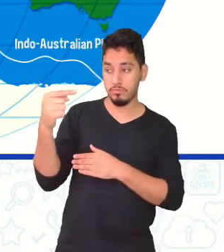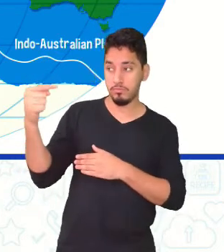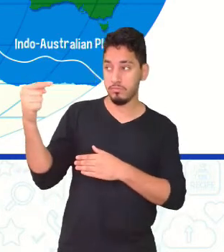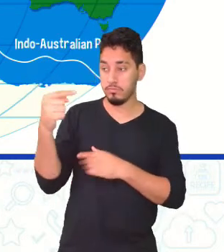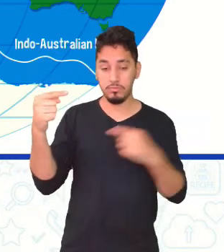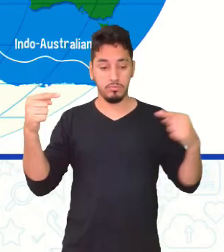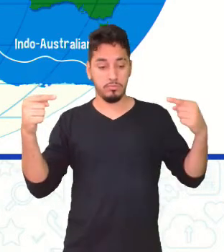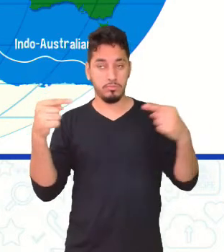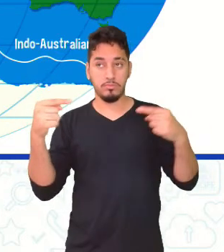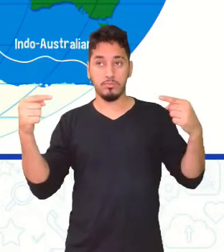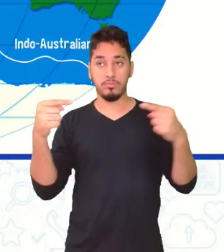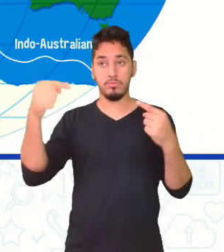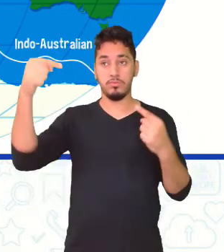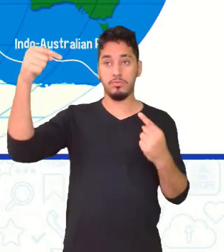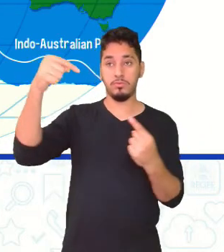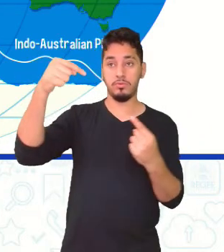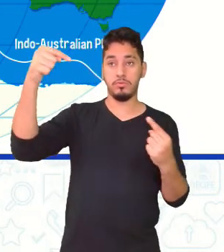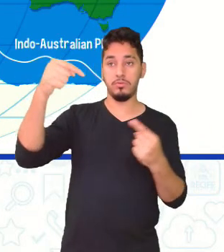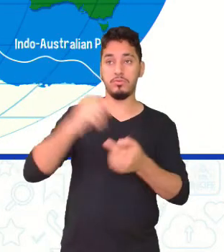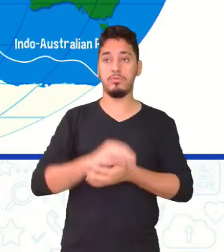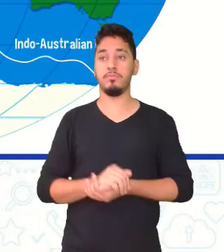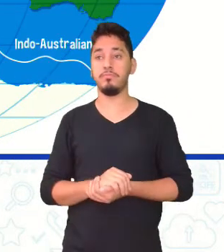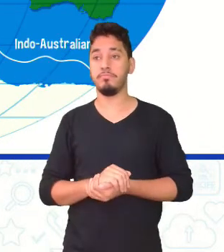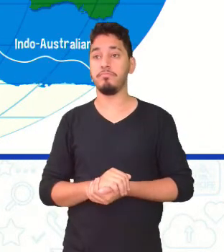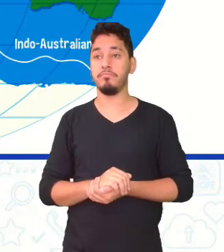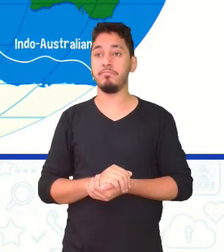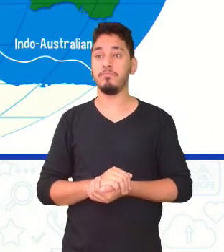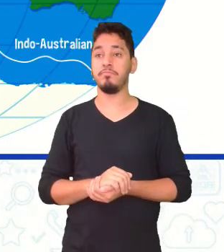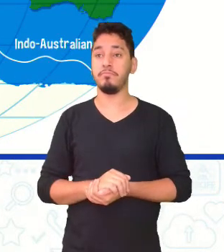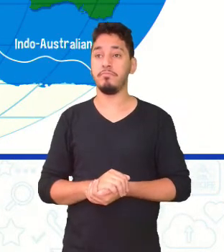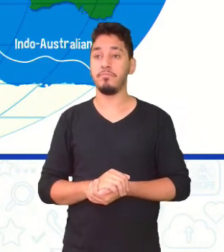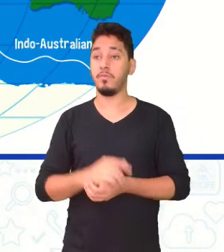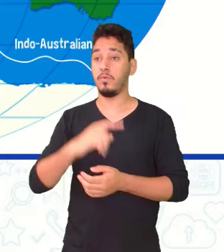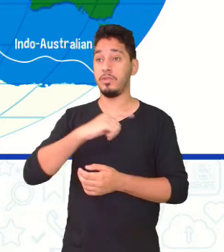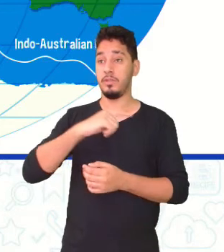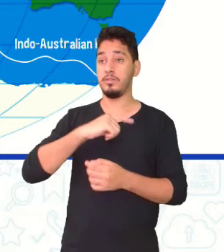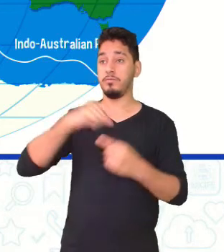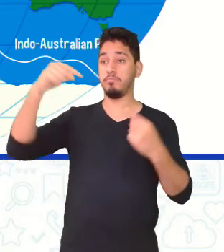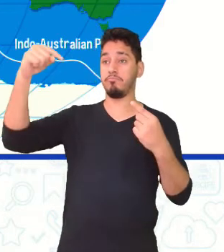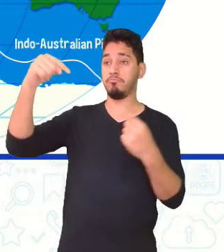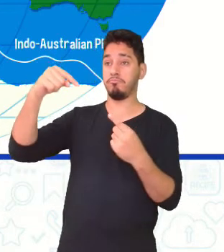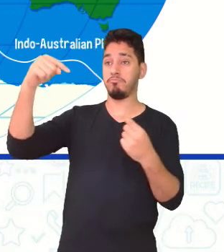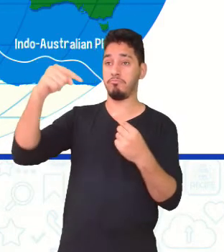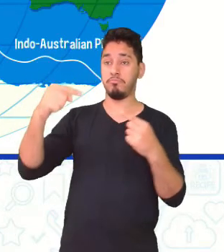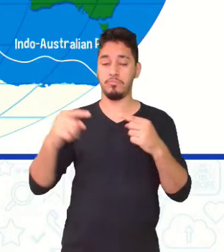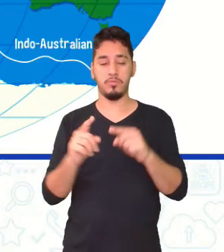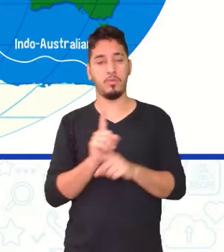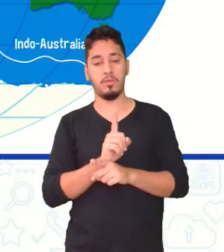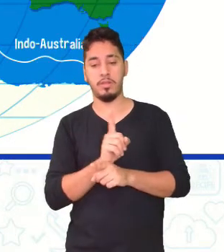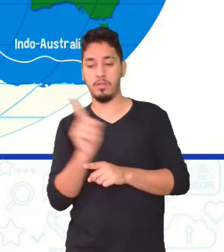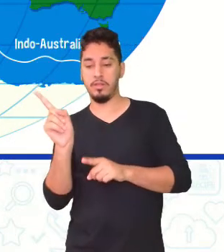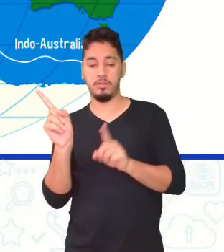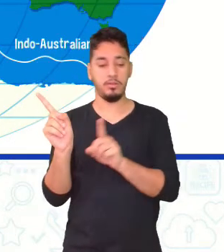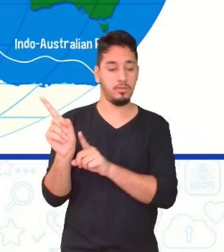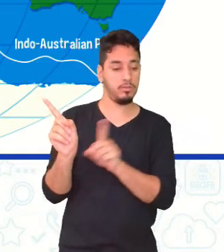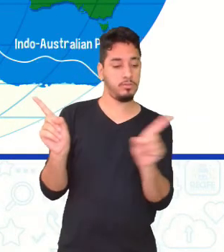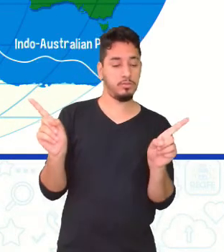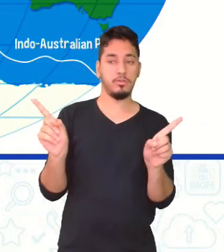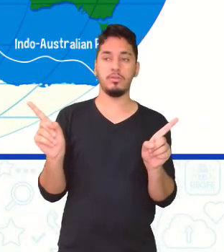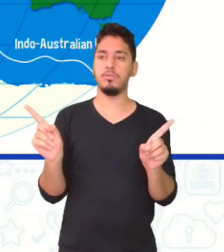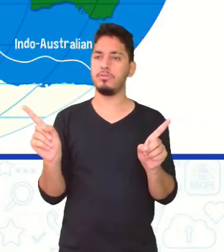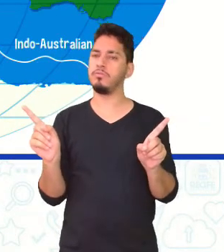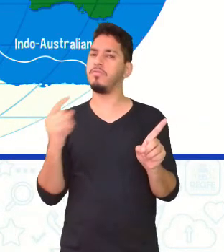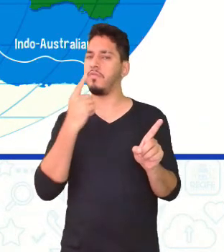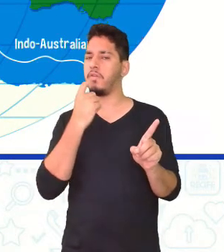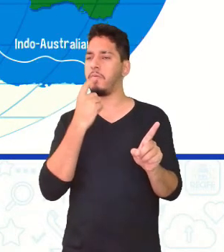encontro, né? As duas setinhas se encontrando. Quando a gente tem essas setinhas uma indo para a direita, outra para a esquerda, então, ou seja,